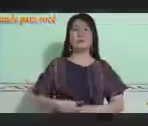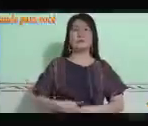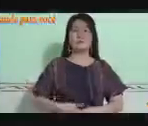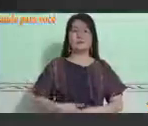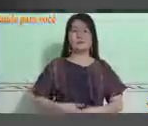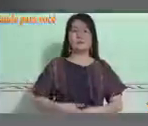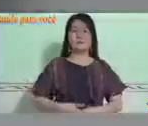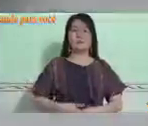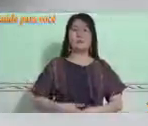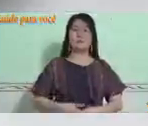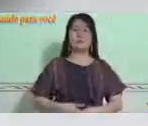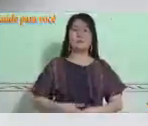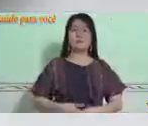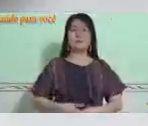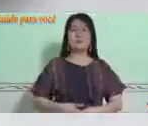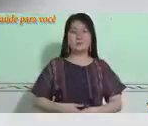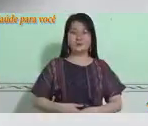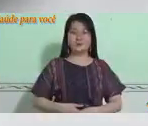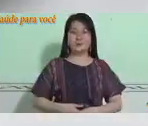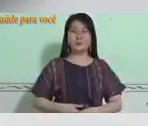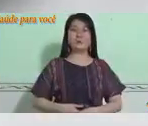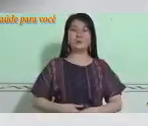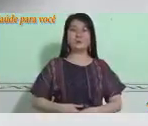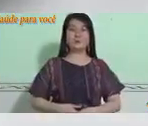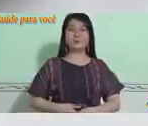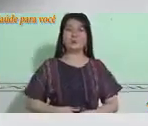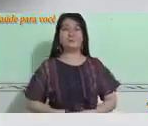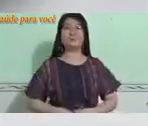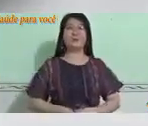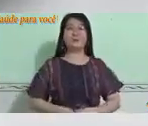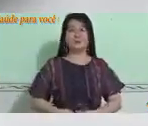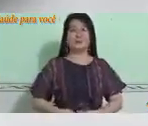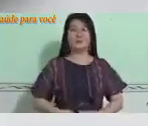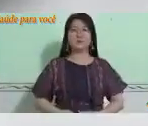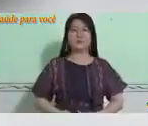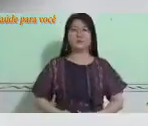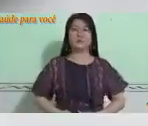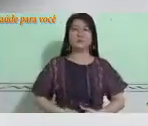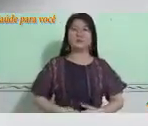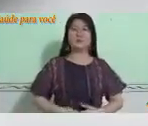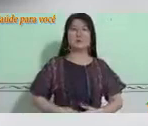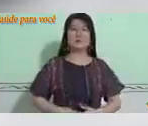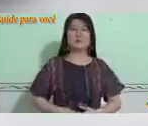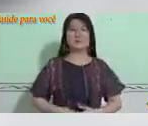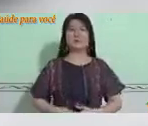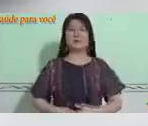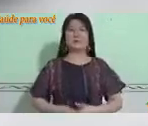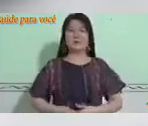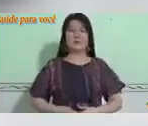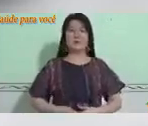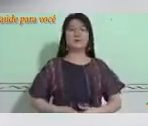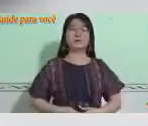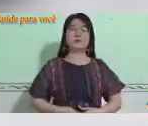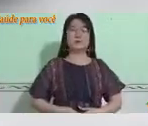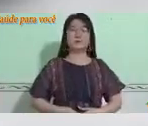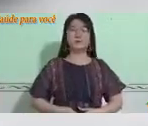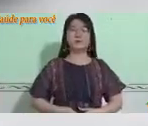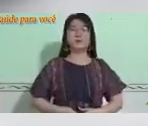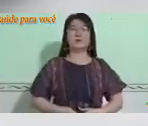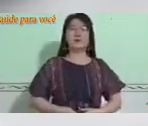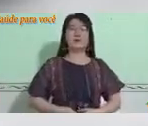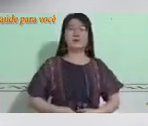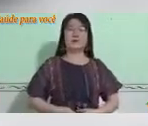que podem ajudar pessoas sem tireoide a viver melhor. 2 pontos. Quando é retirada apenas metade da tireoide, nem sempre